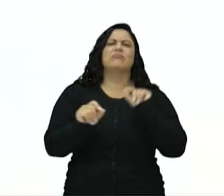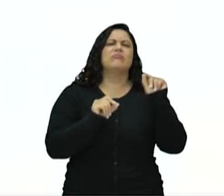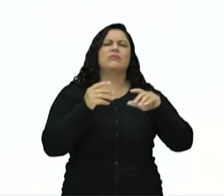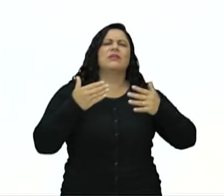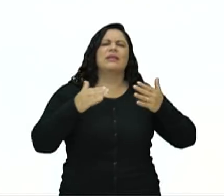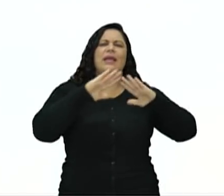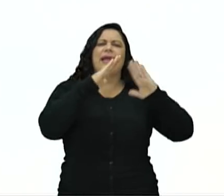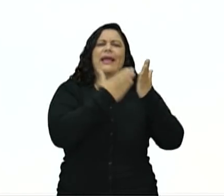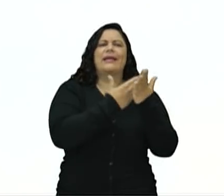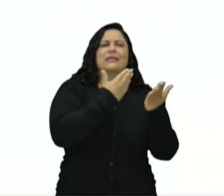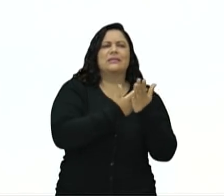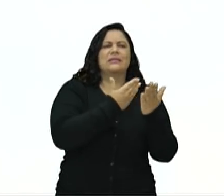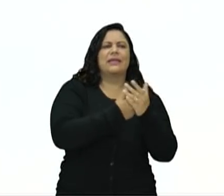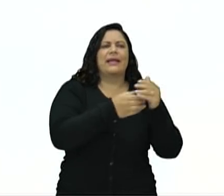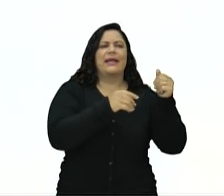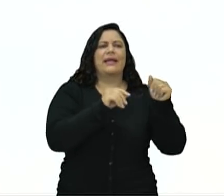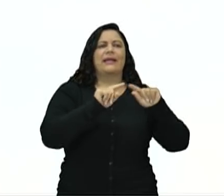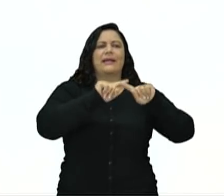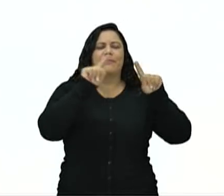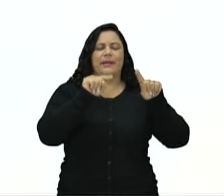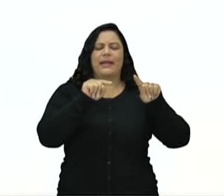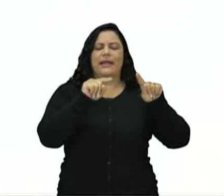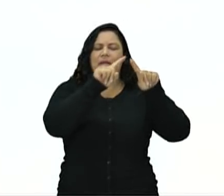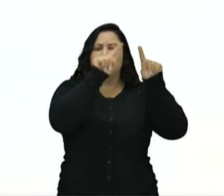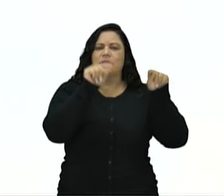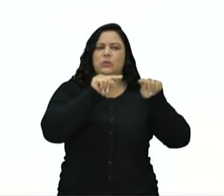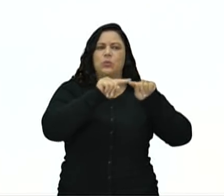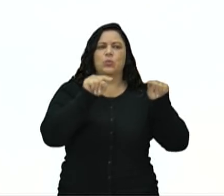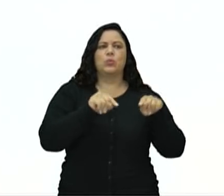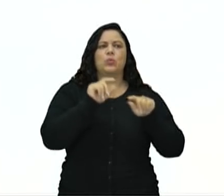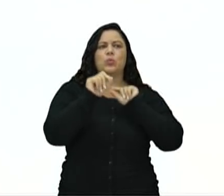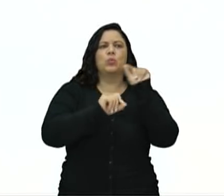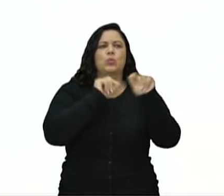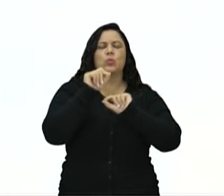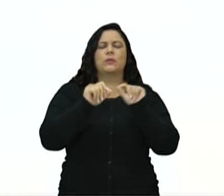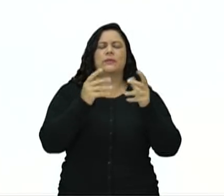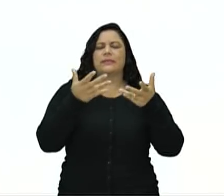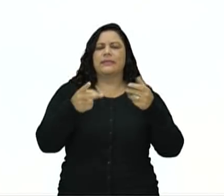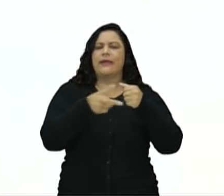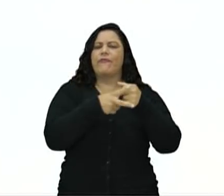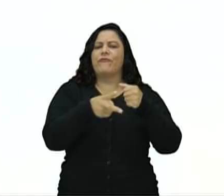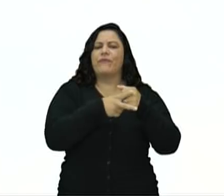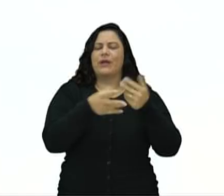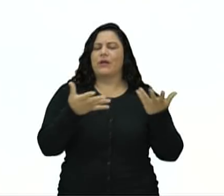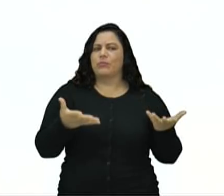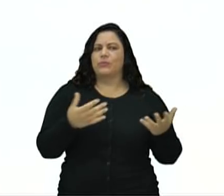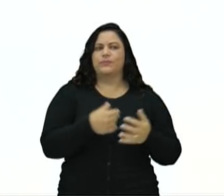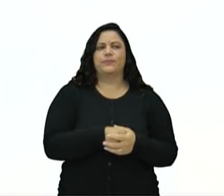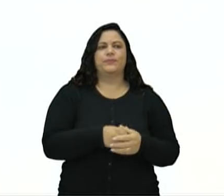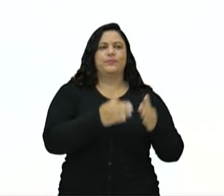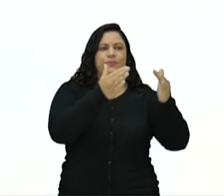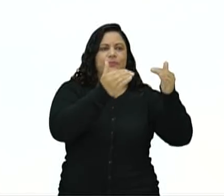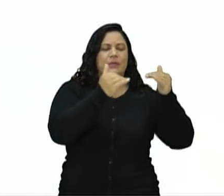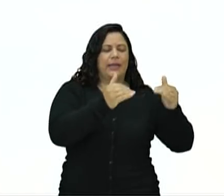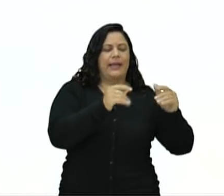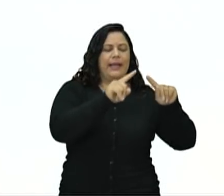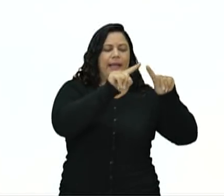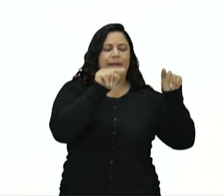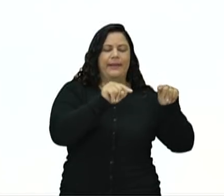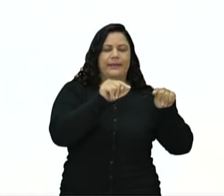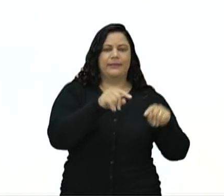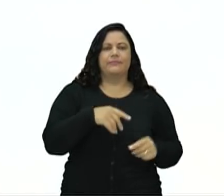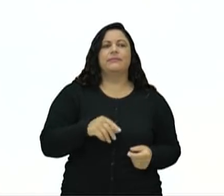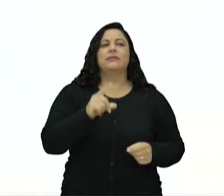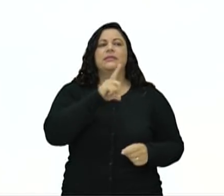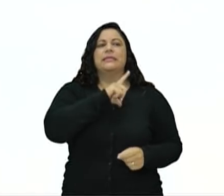Escola, turma e biblioteca, será que a primeira alternativa aqui contém palavras que a gente considera verbos? Ou será que os verbos são ter,